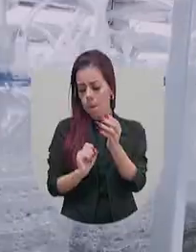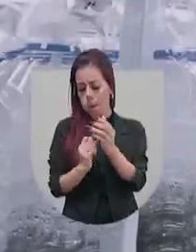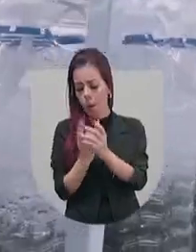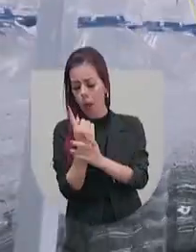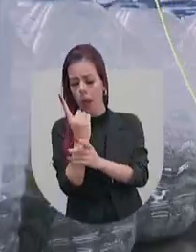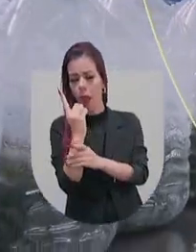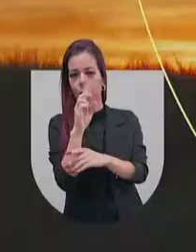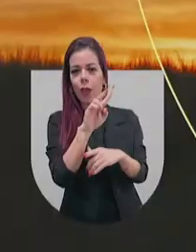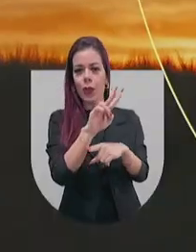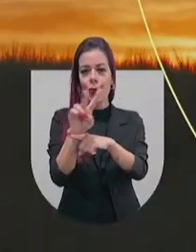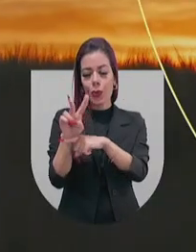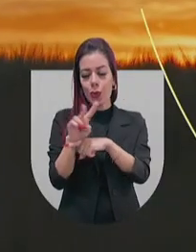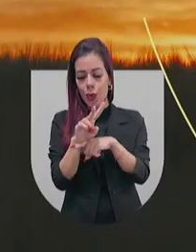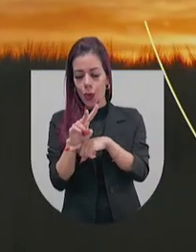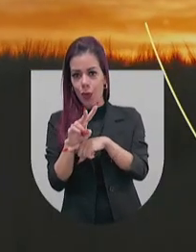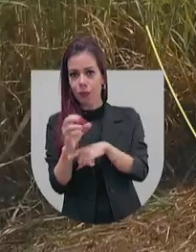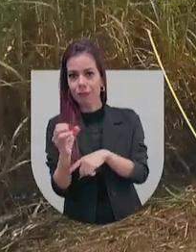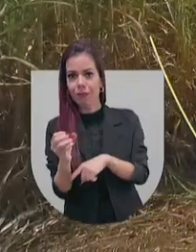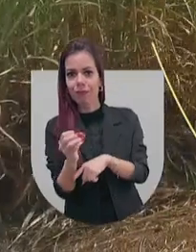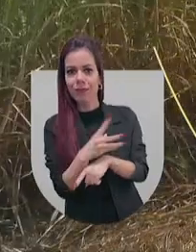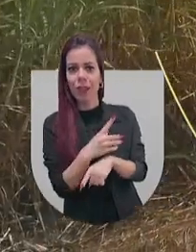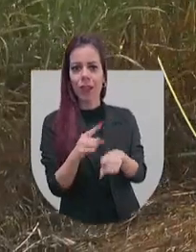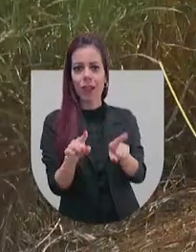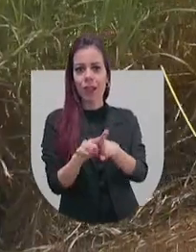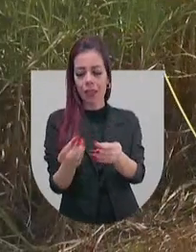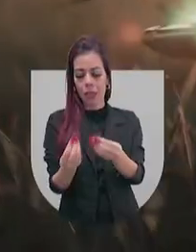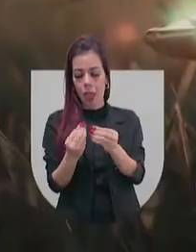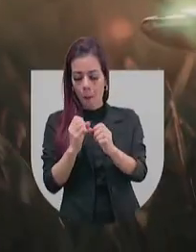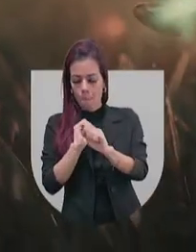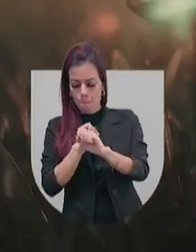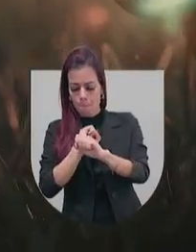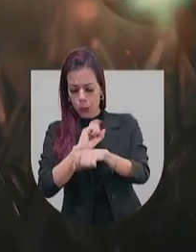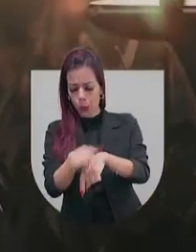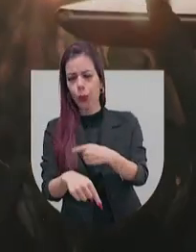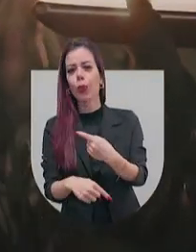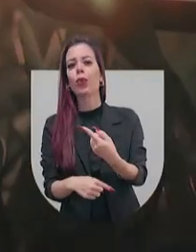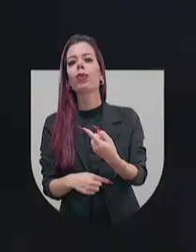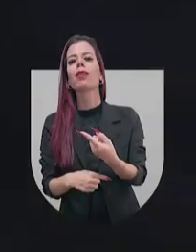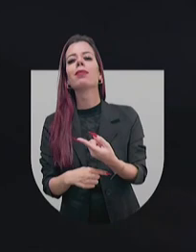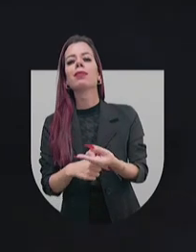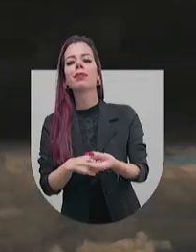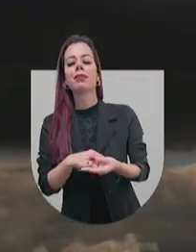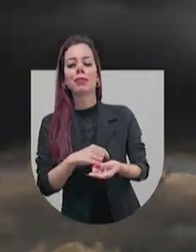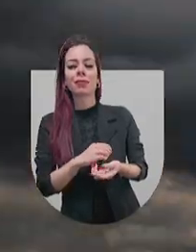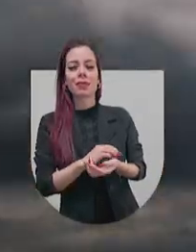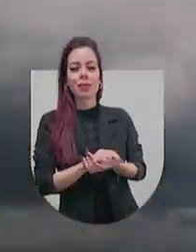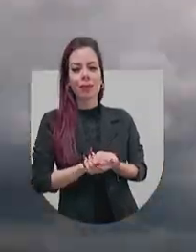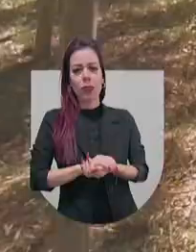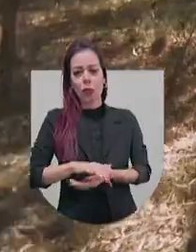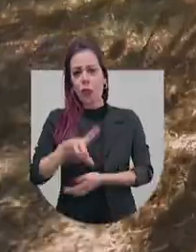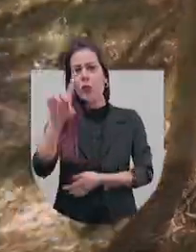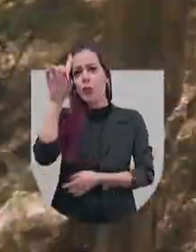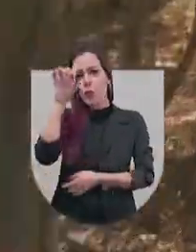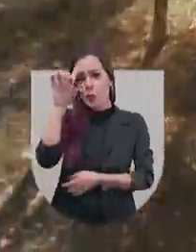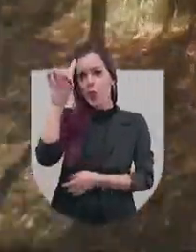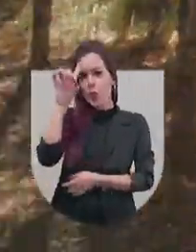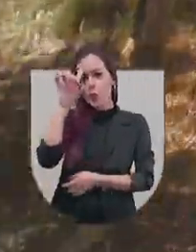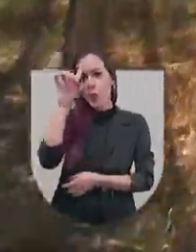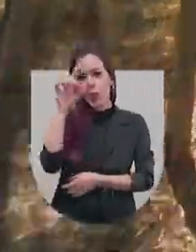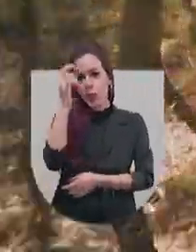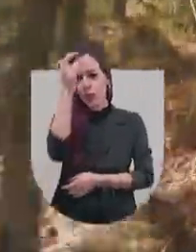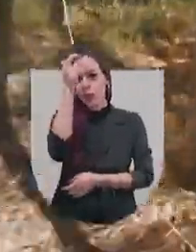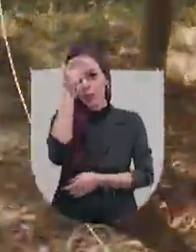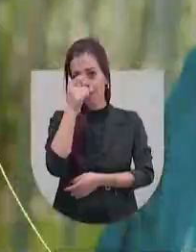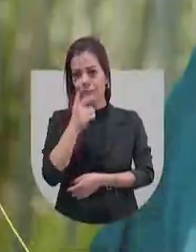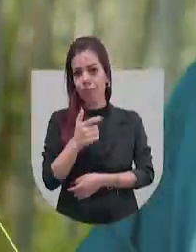para cuidar, para inovar, colher e transformar. Dia após dia, eu